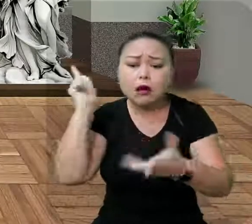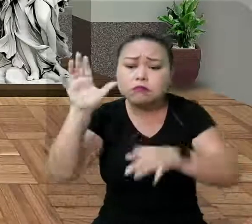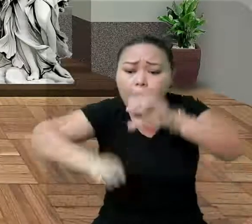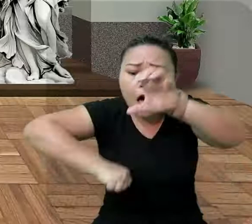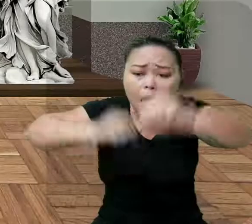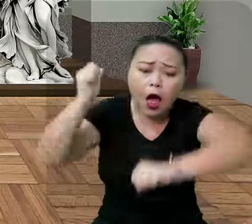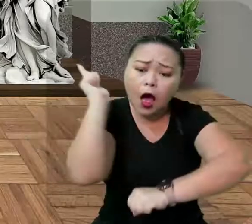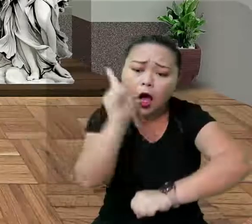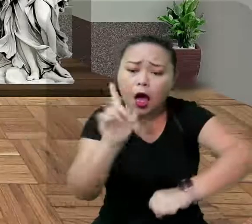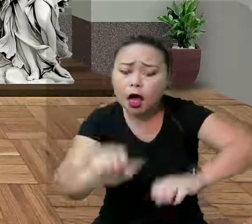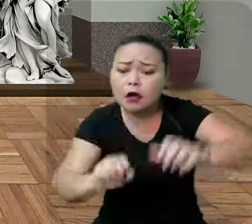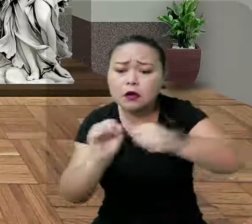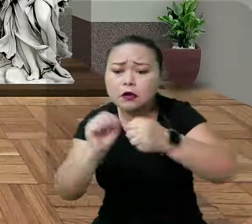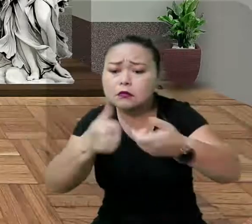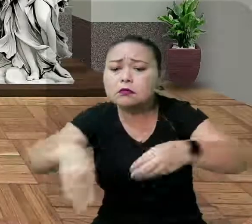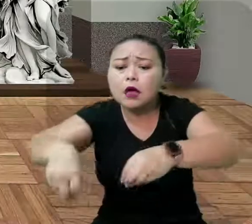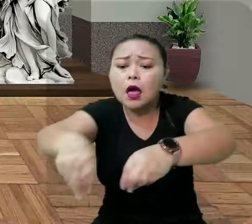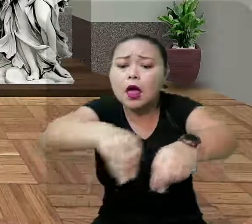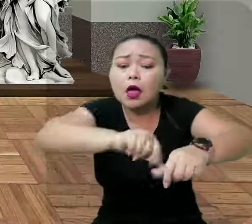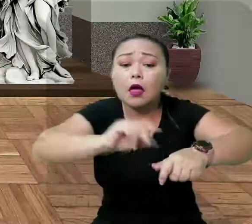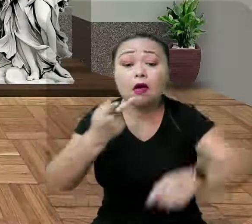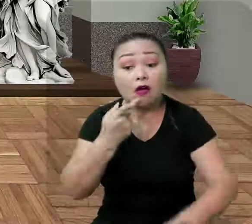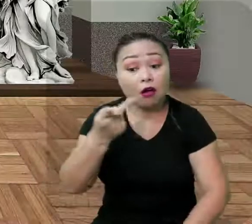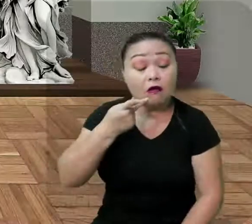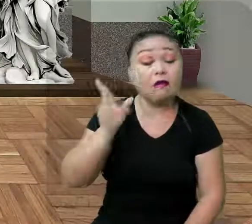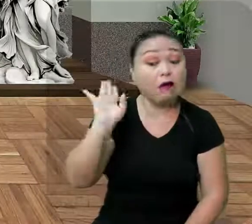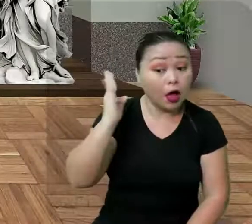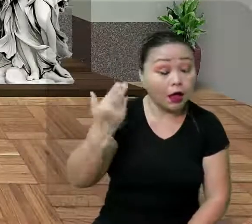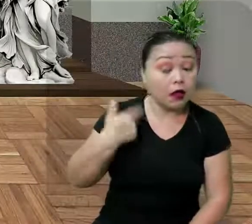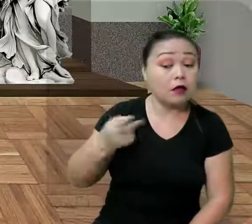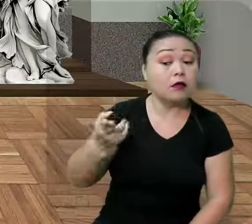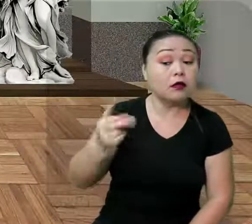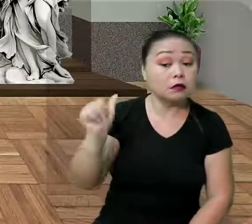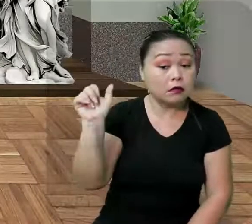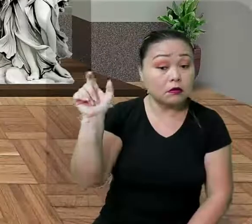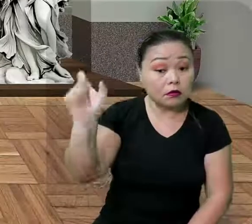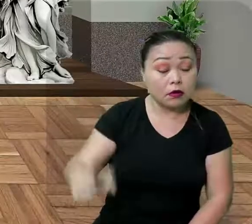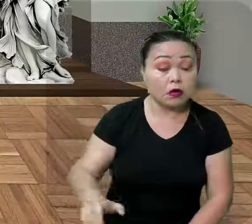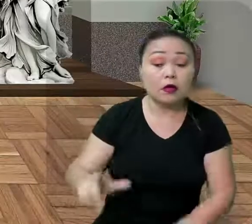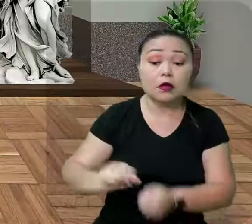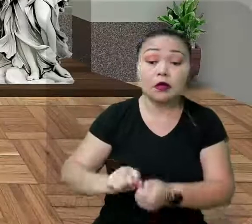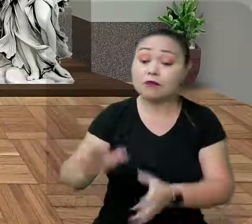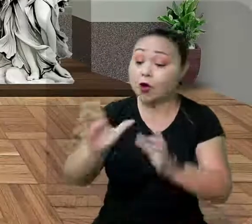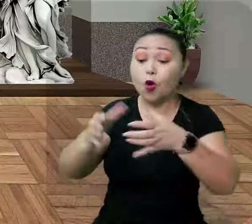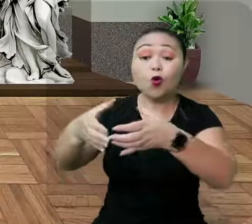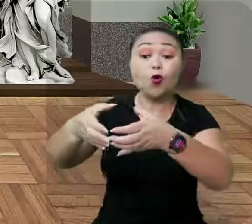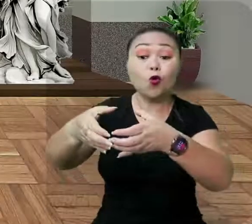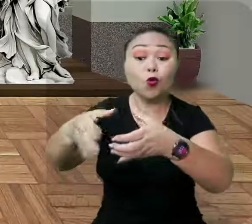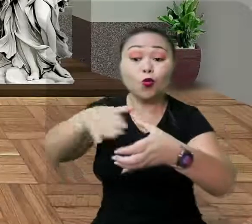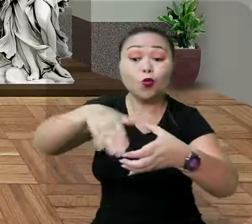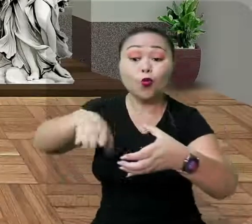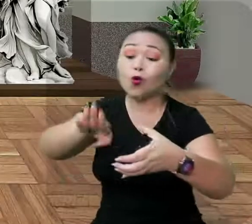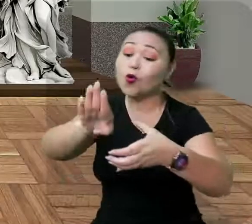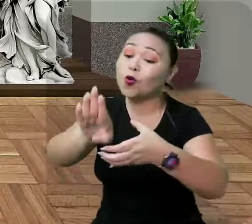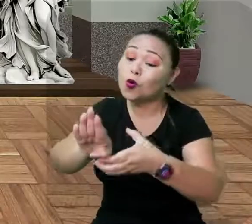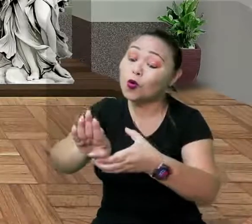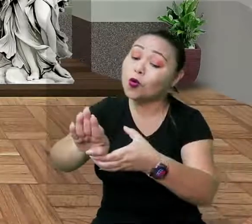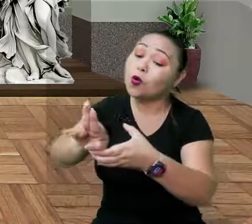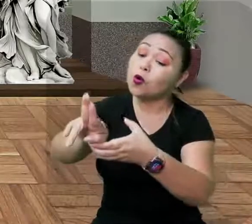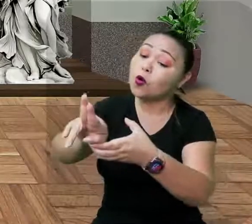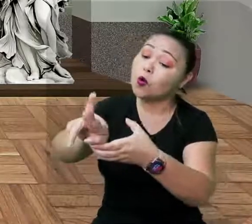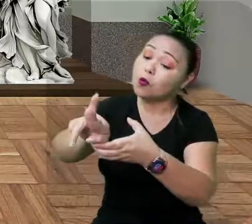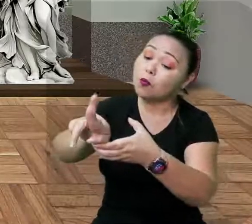conquistas nós já falamos nela e uma última aula a burguesia ela mesmo